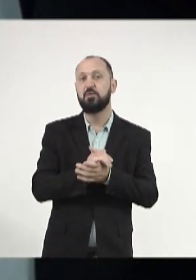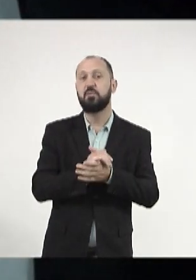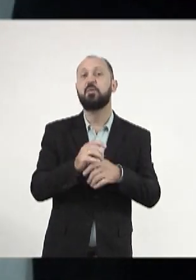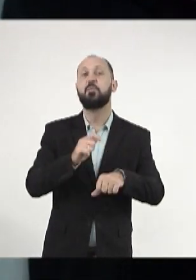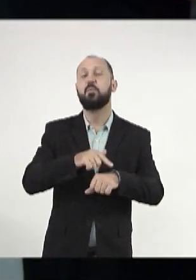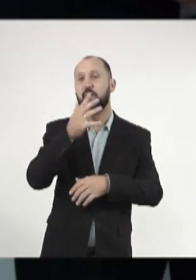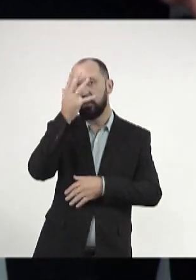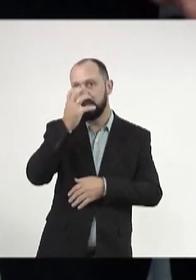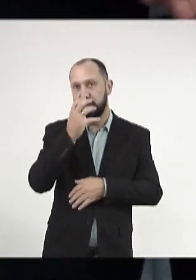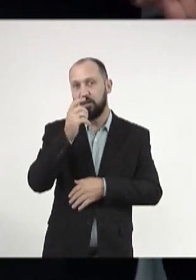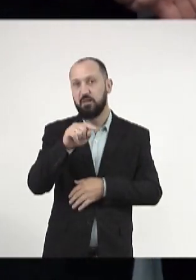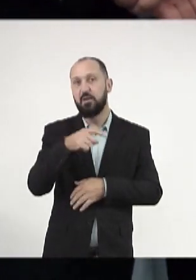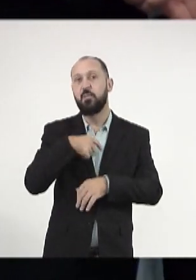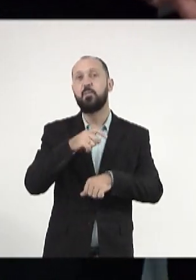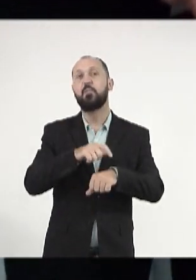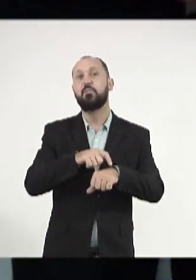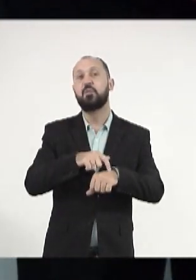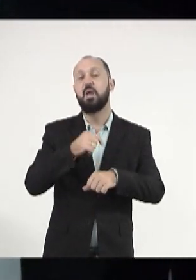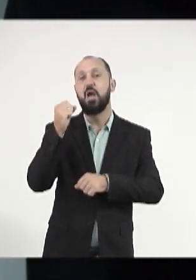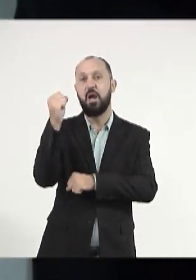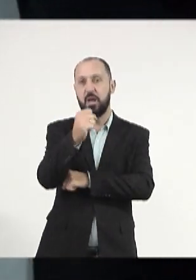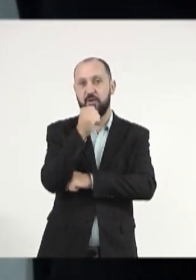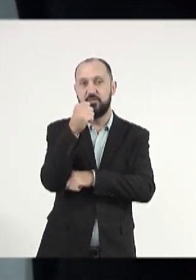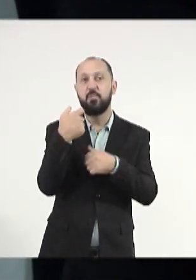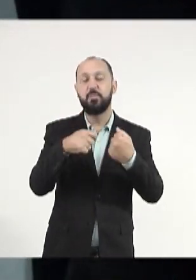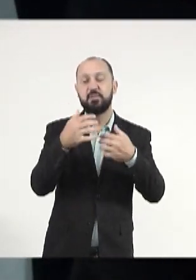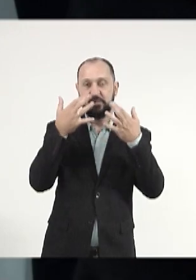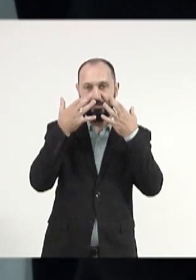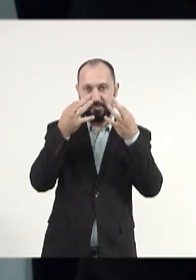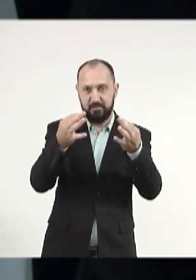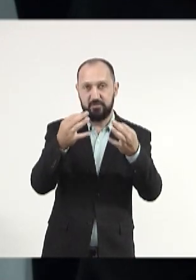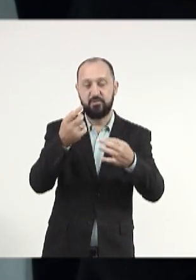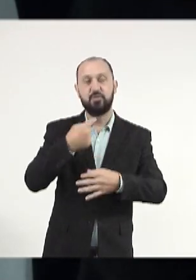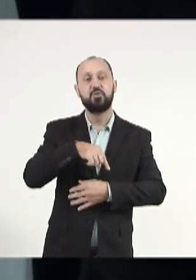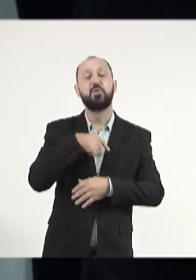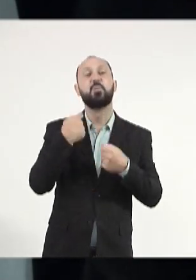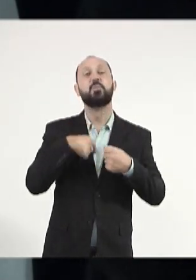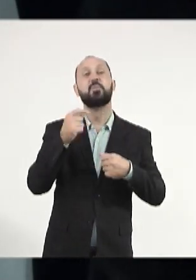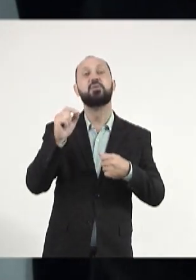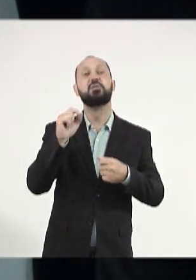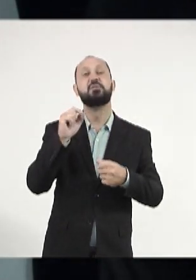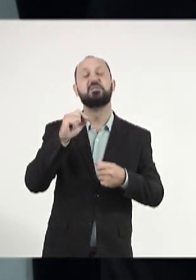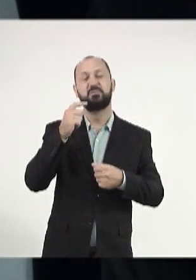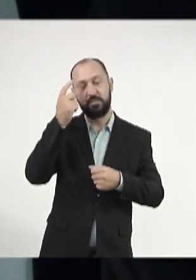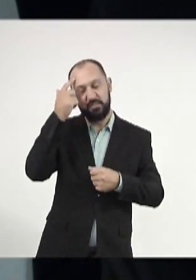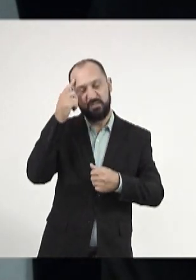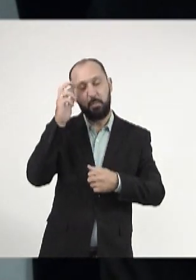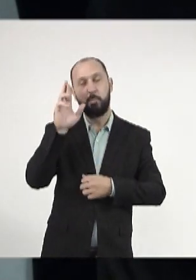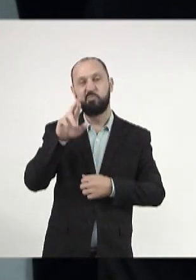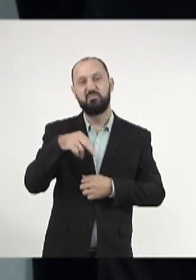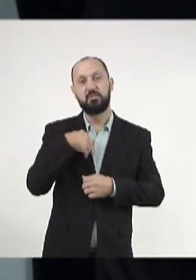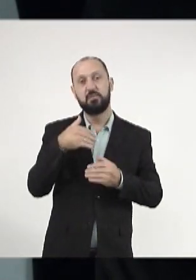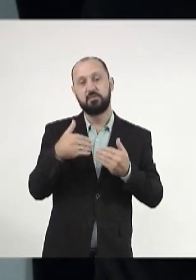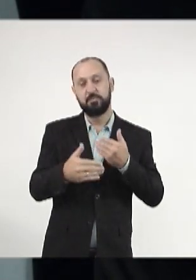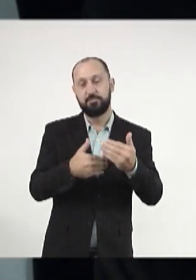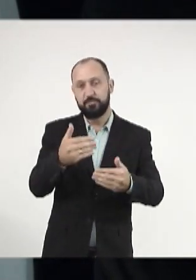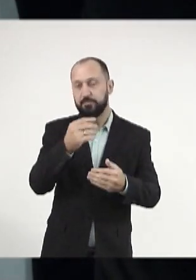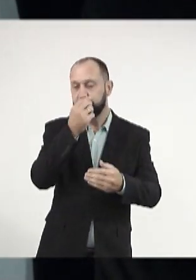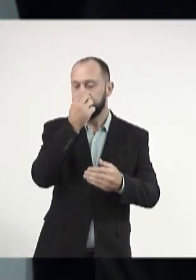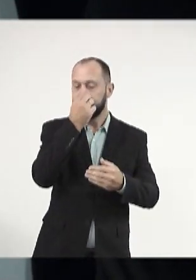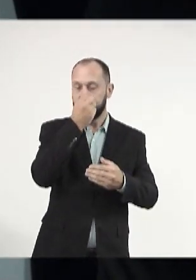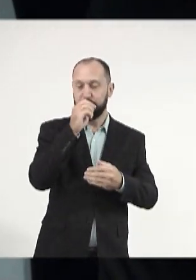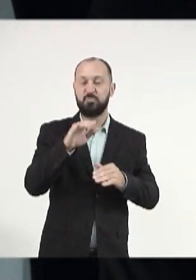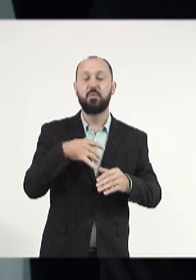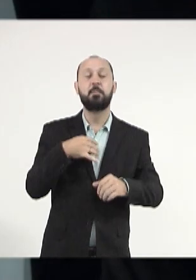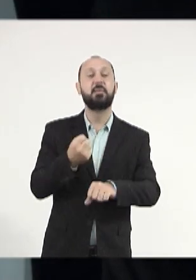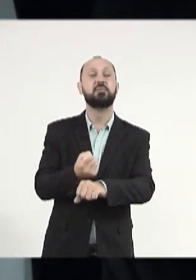situação é muito séria, é uma situação grave, precisa ter atenção, mas nós precisamos ser mais racionais nesse processo e